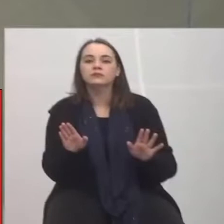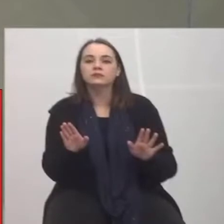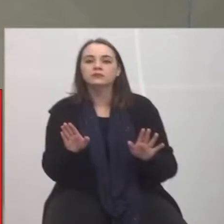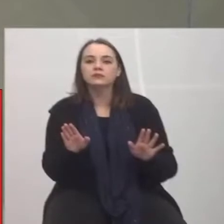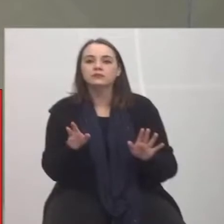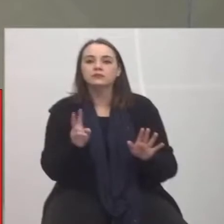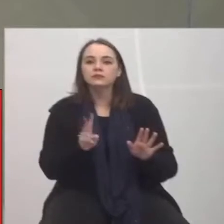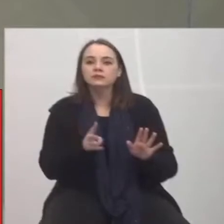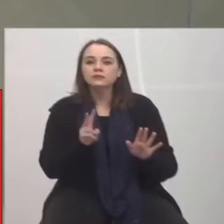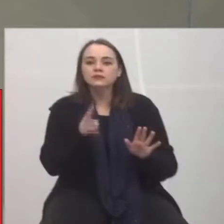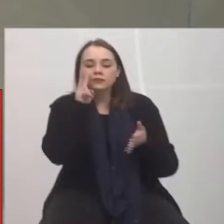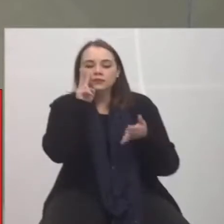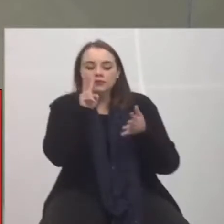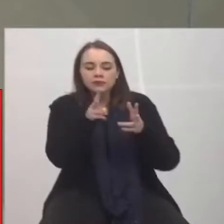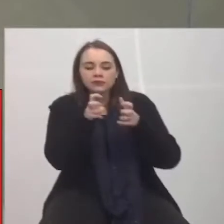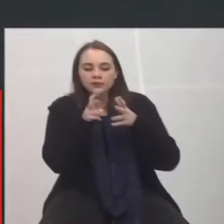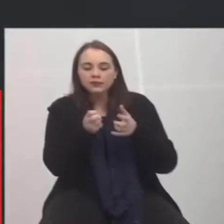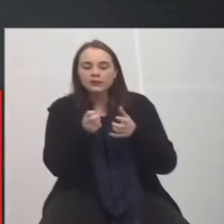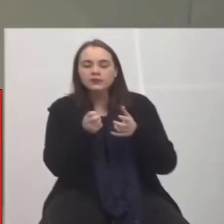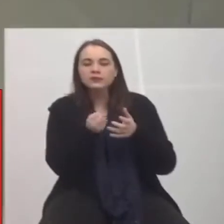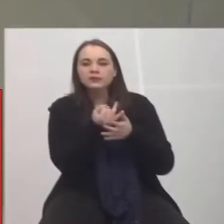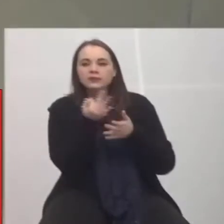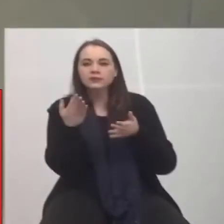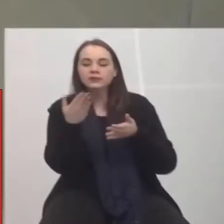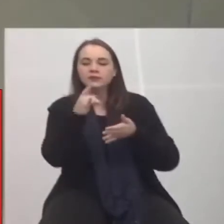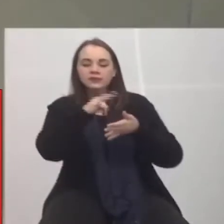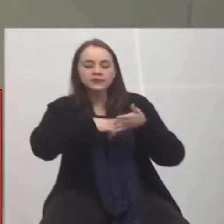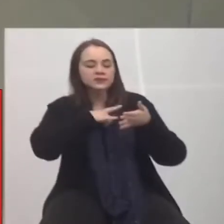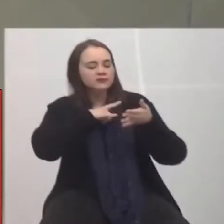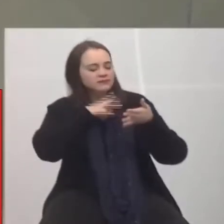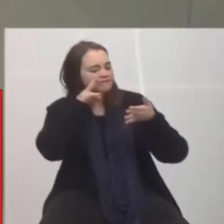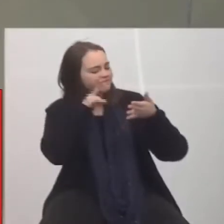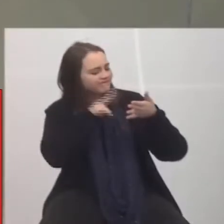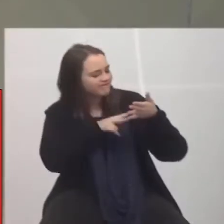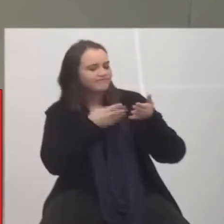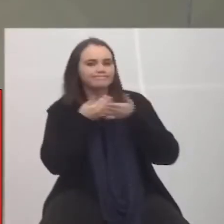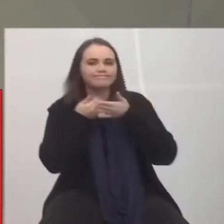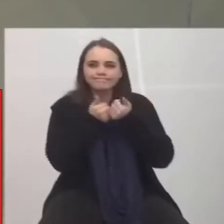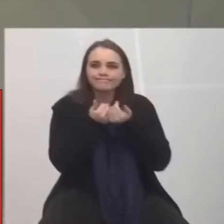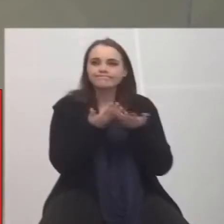número de prontuários observados e acompanhados, tá? Então,